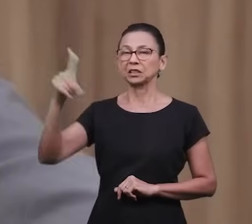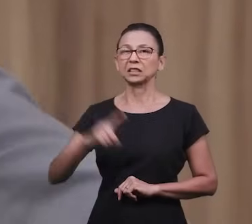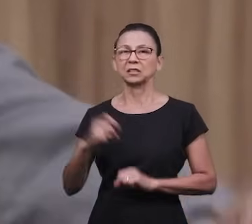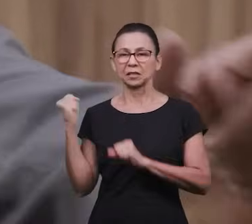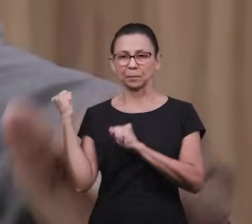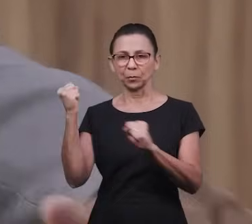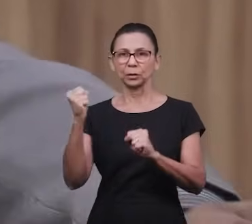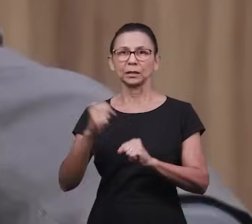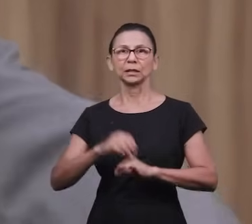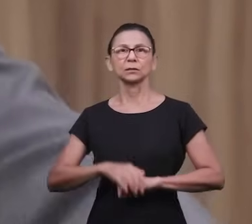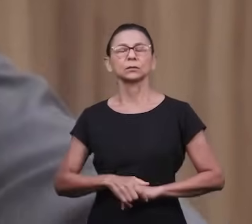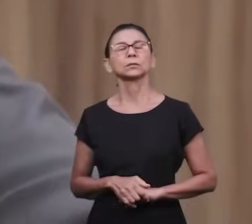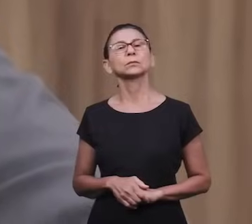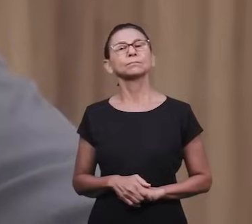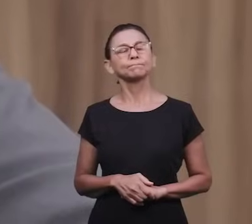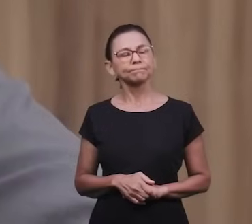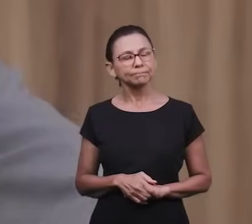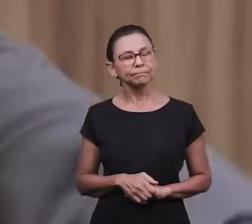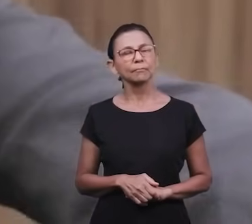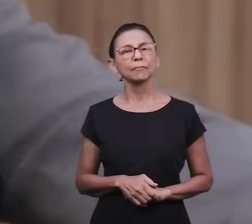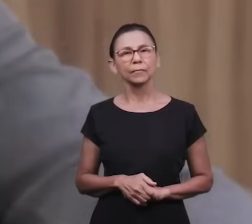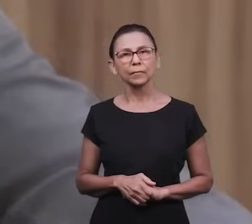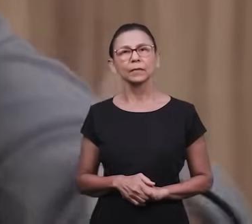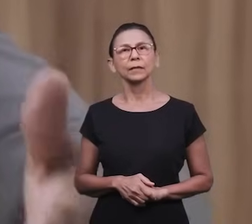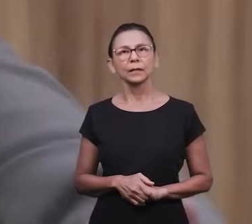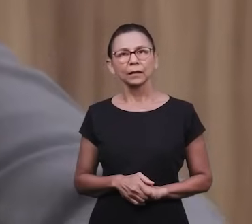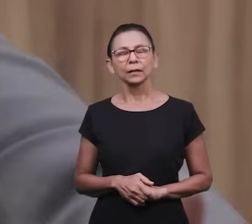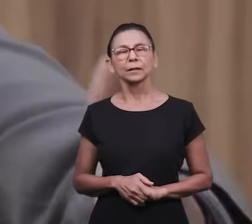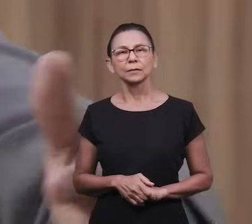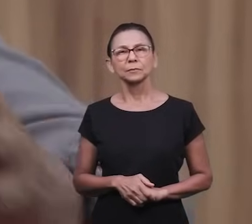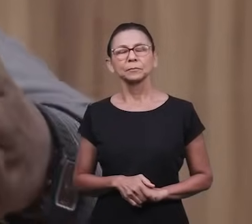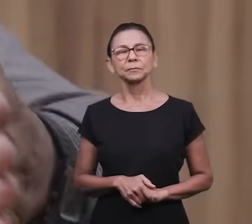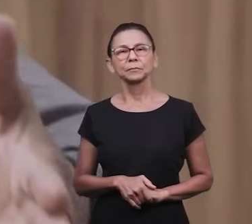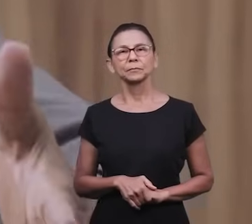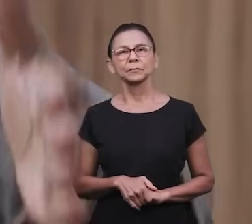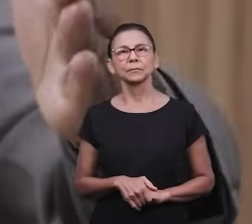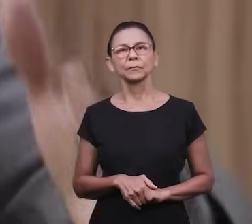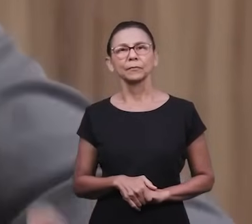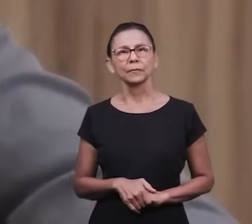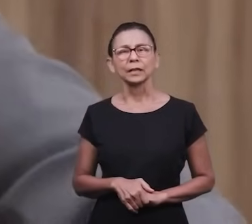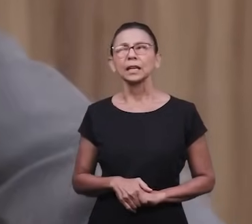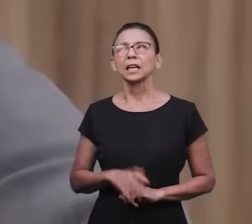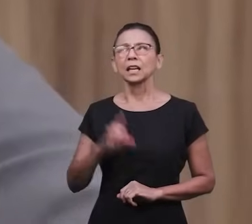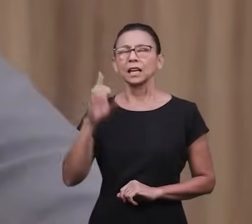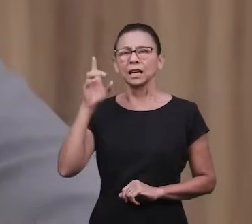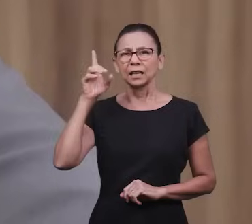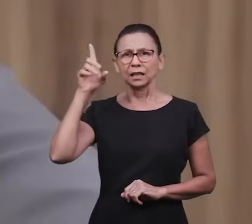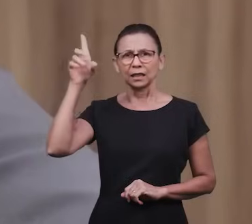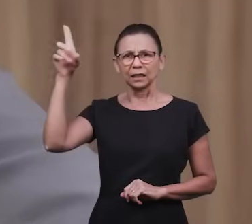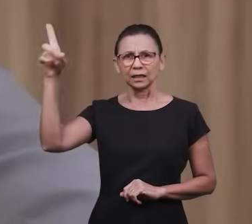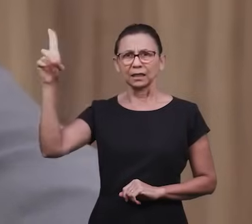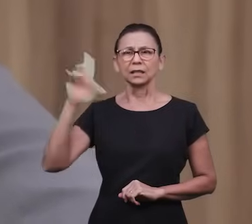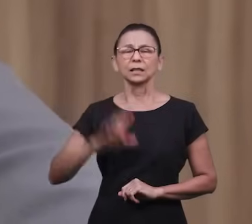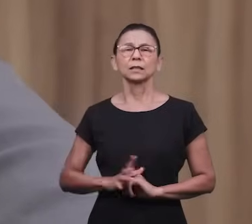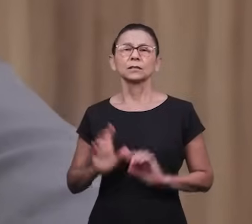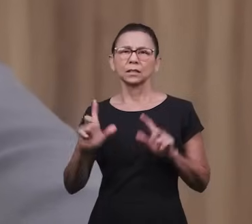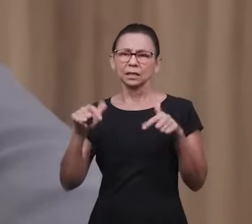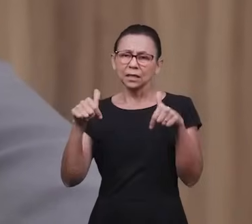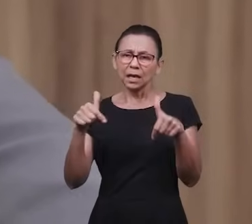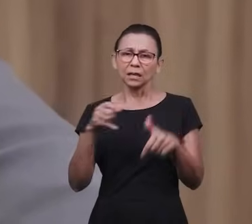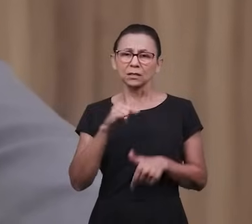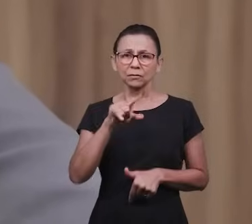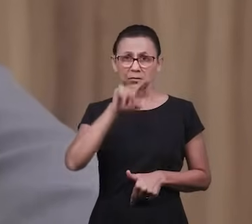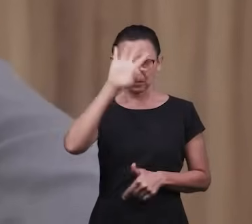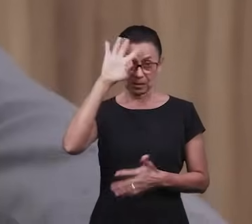Jesus. Porque o nosso Deus é já. Glória a Deus. O nosso Deus é já. A palavra diz que o nosso Deus é já. Ele